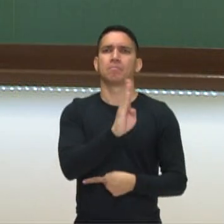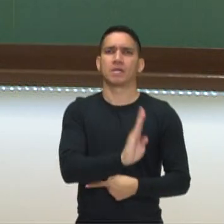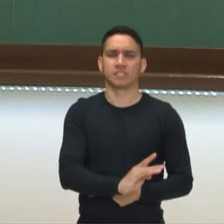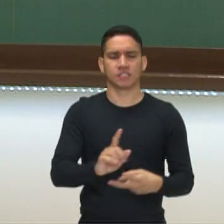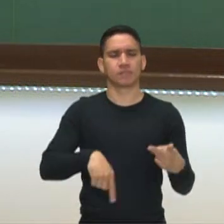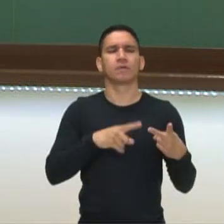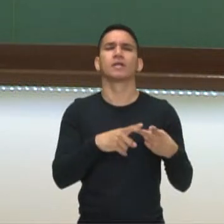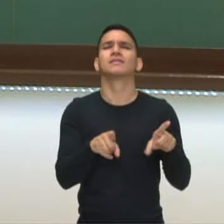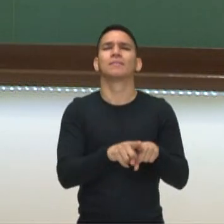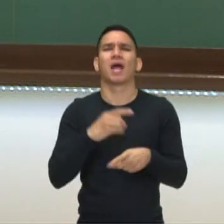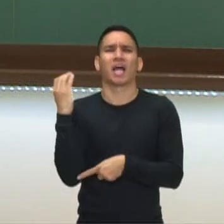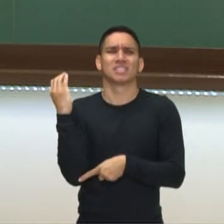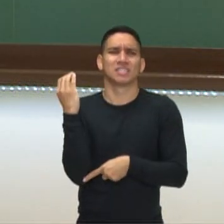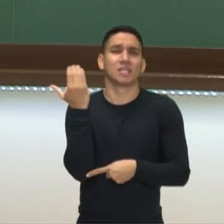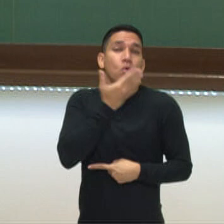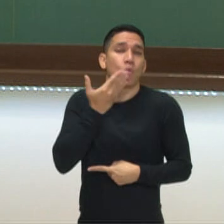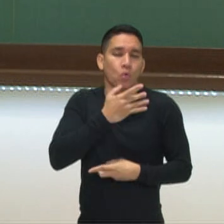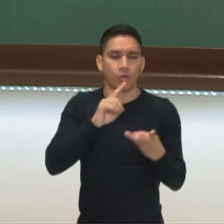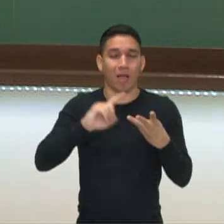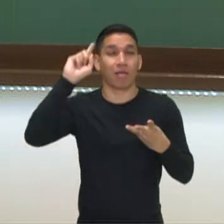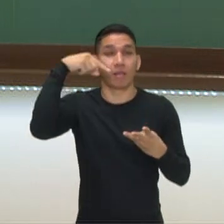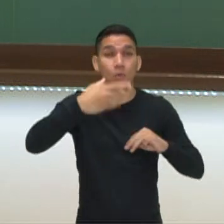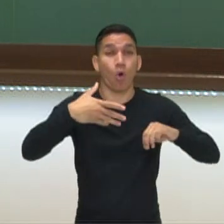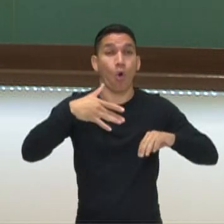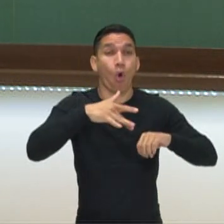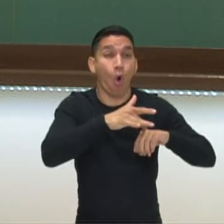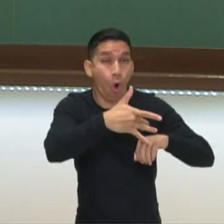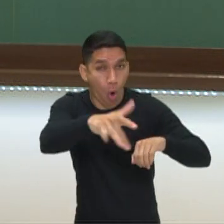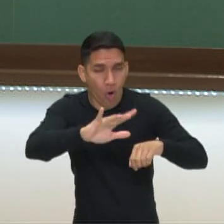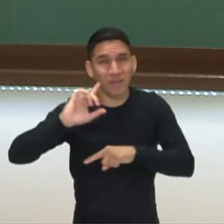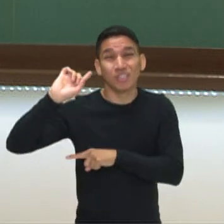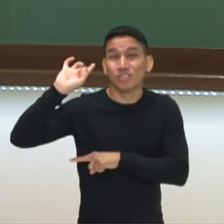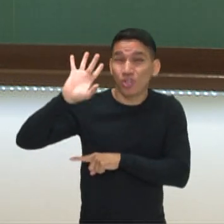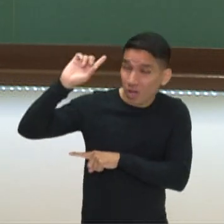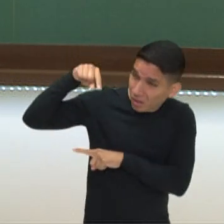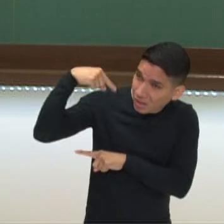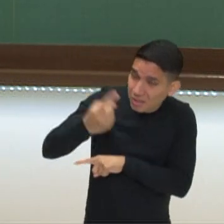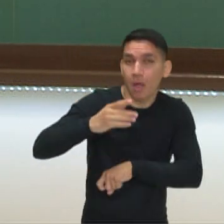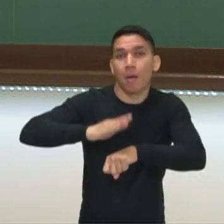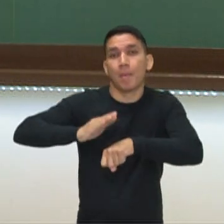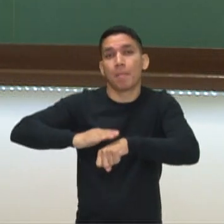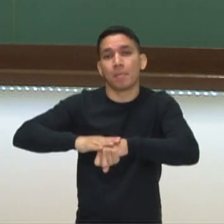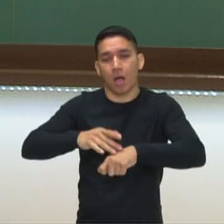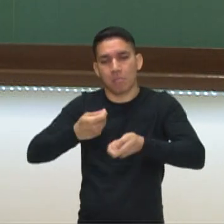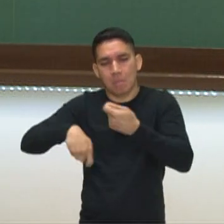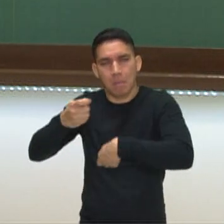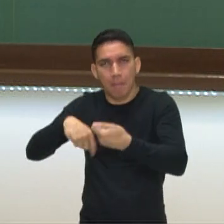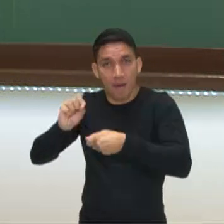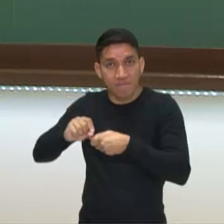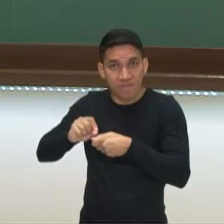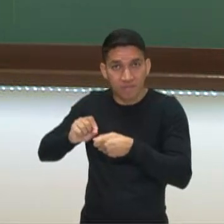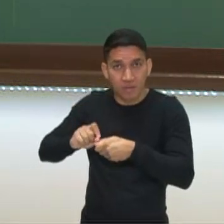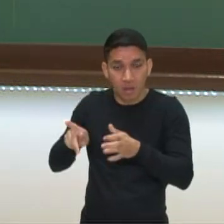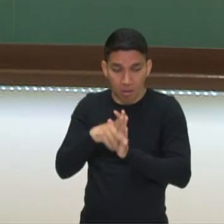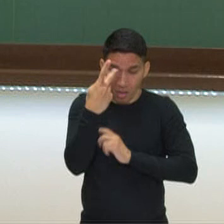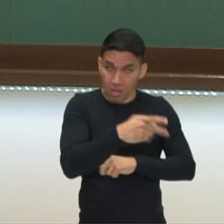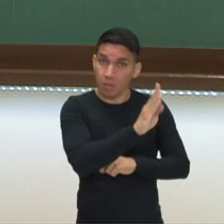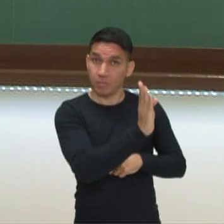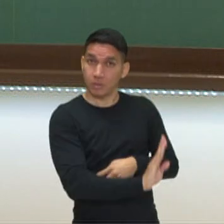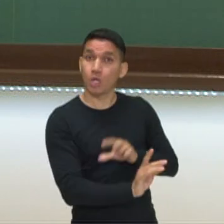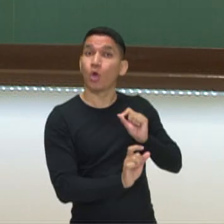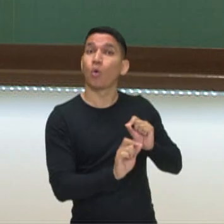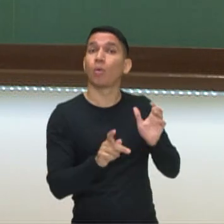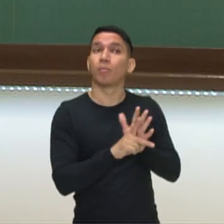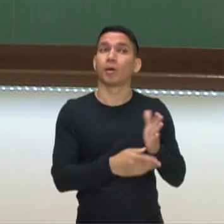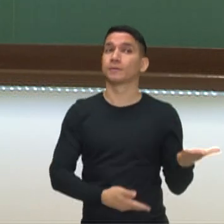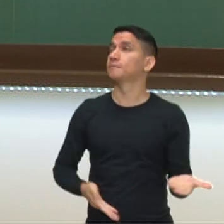o ouro, enfim, e só foi ter um desenvolvimento aí manufatureiro, né? Mercantil mesmo, aqui no Brasil, com o